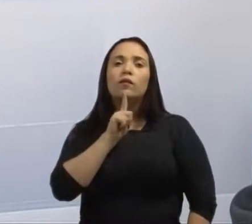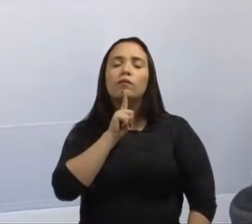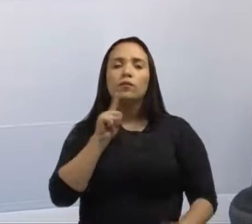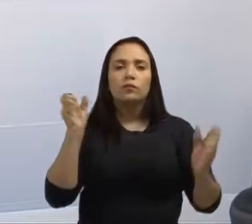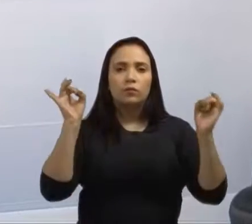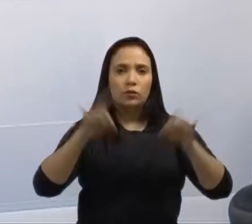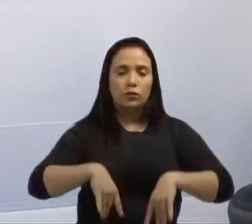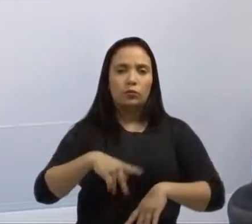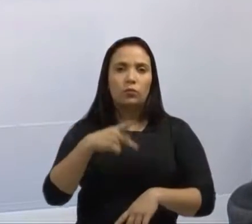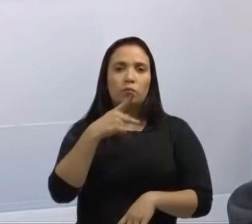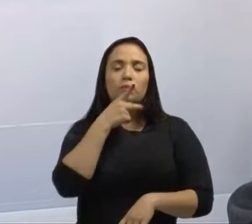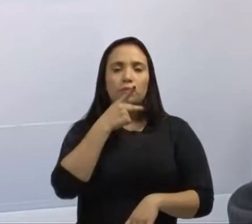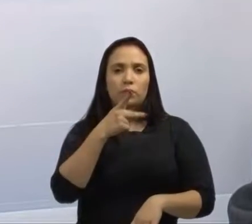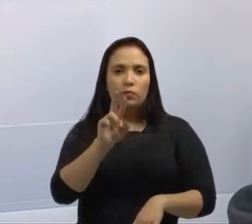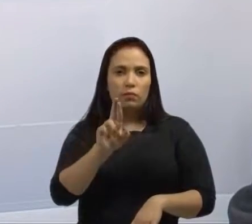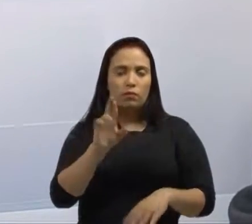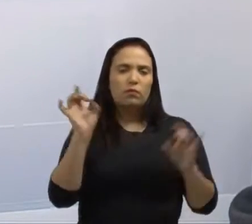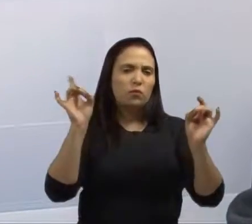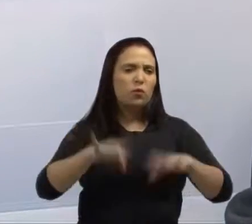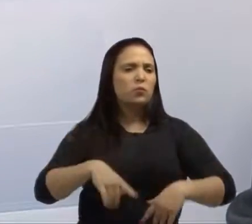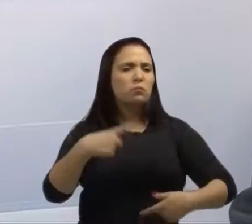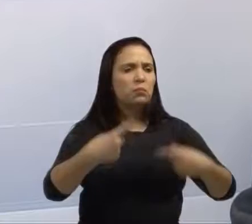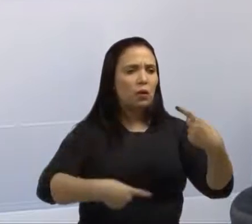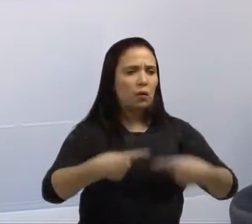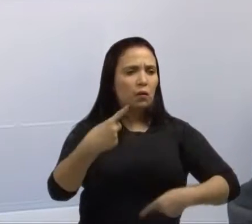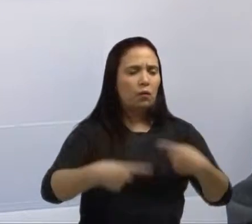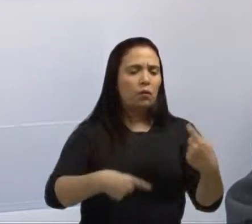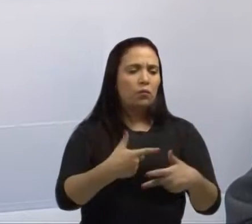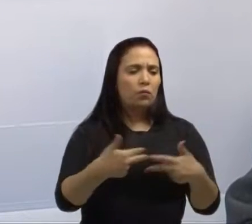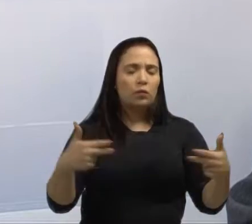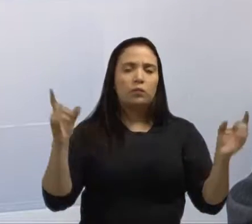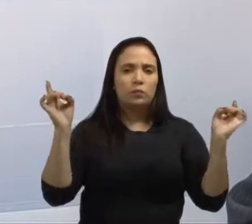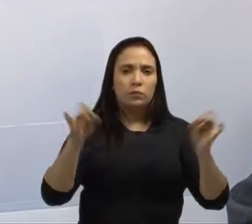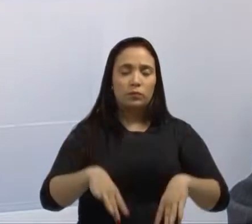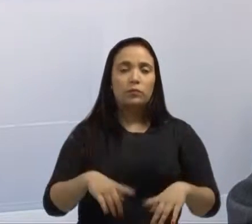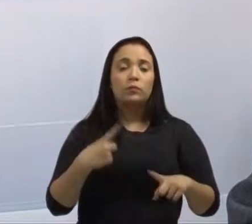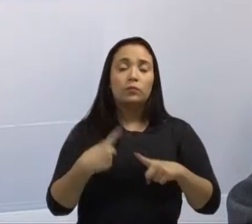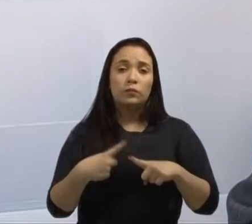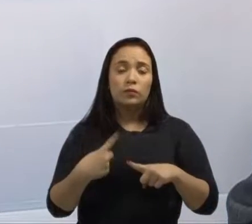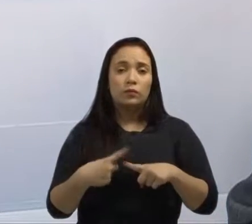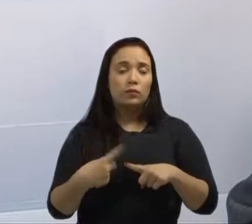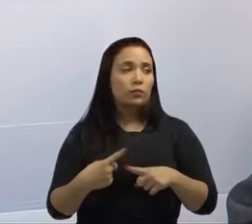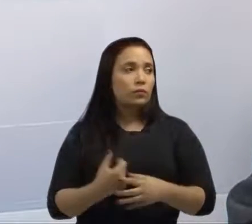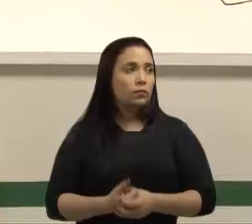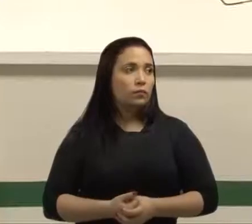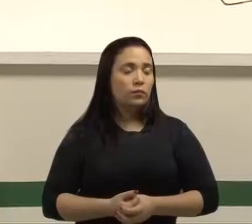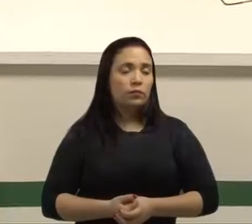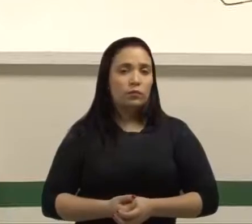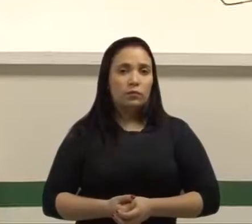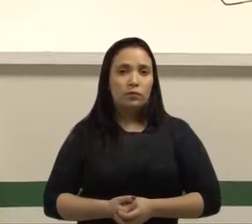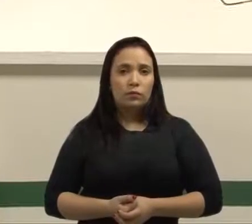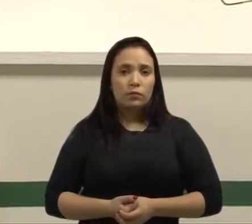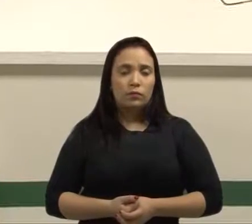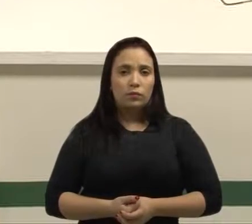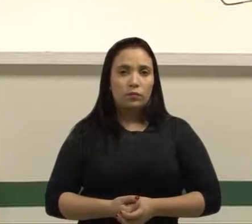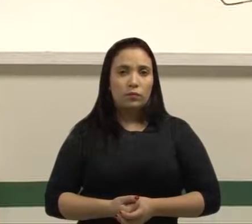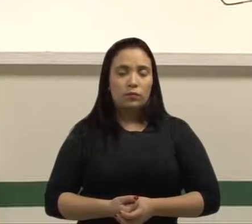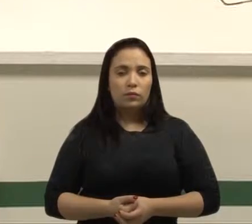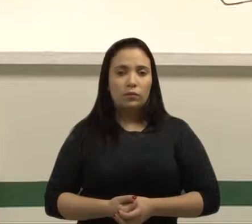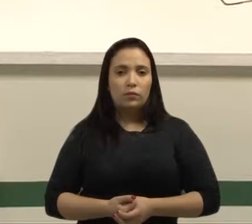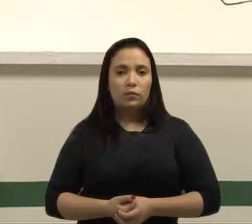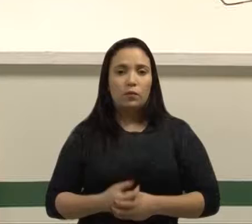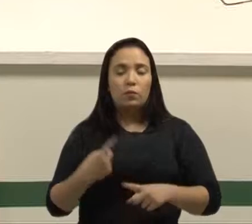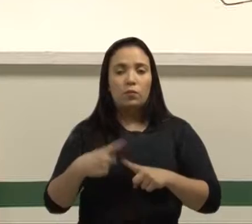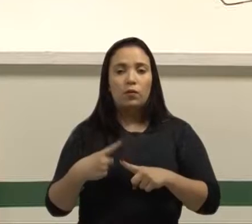Partido da República. Deixou a política. Também. Por quê? Porque tomaram, inclusive, o partido do amigo dele,